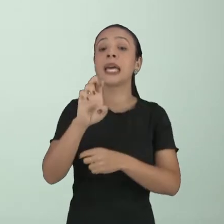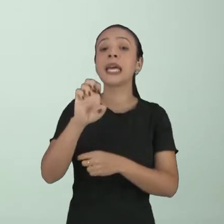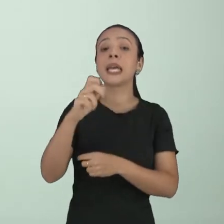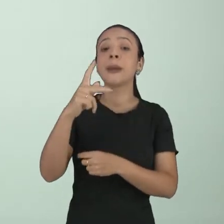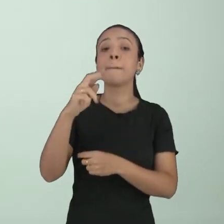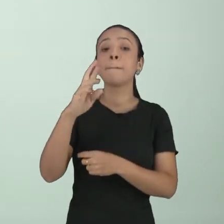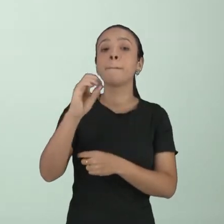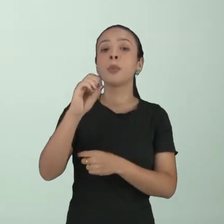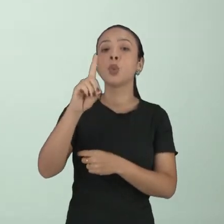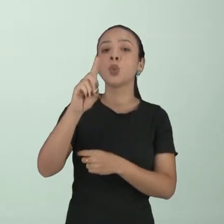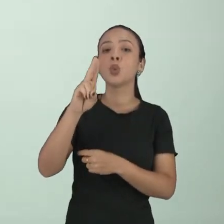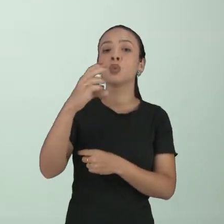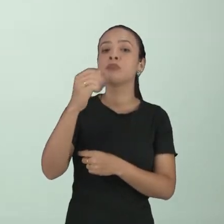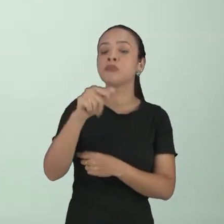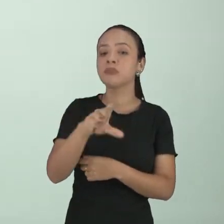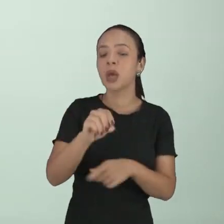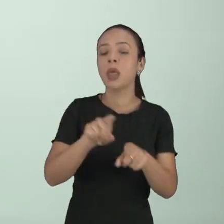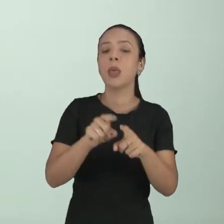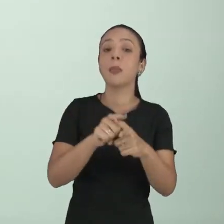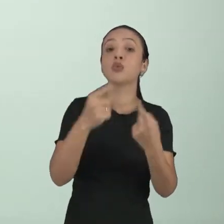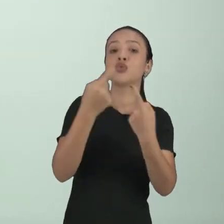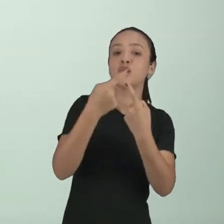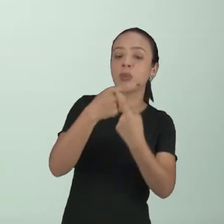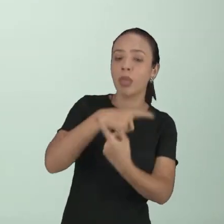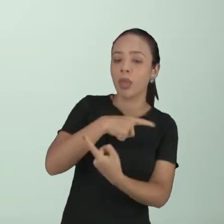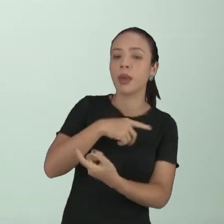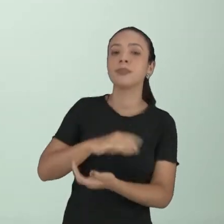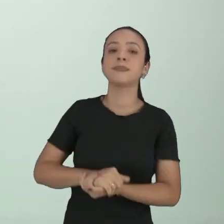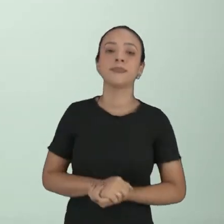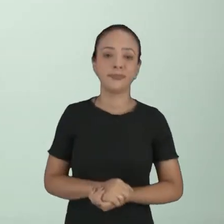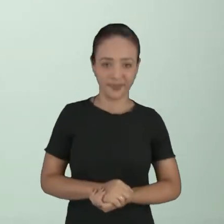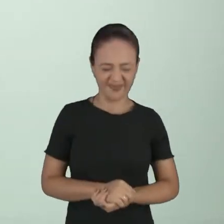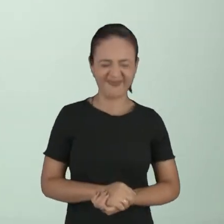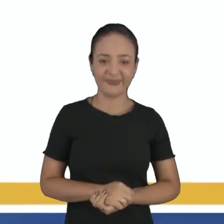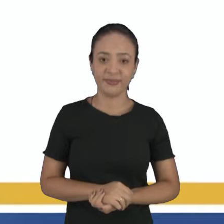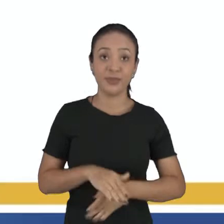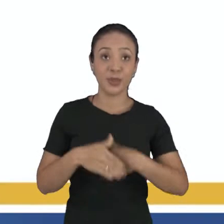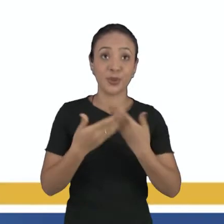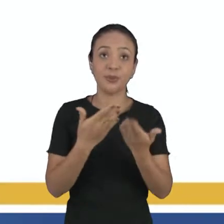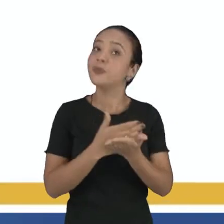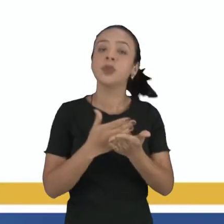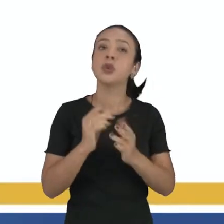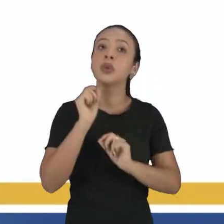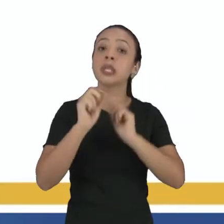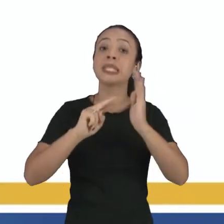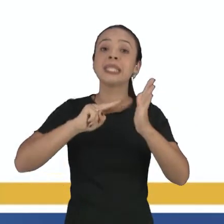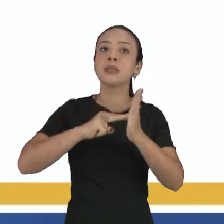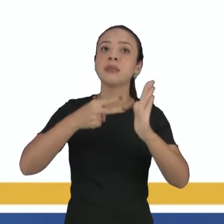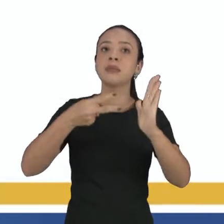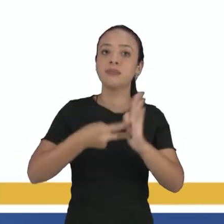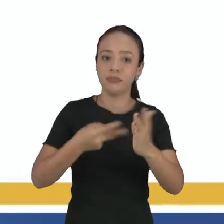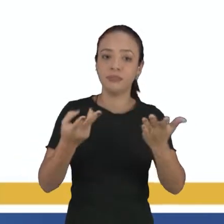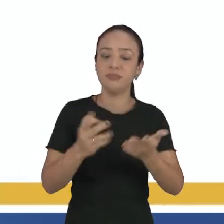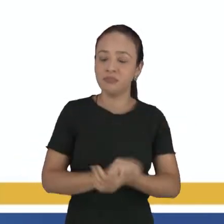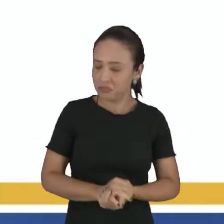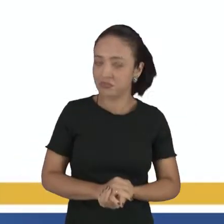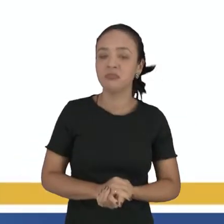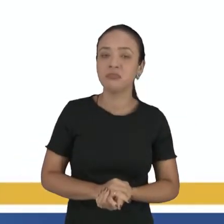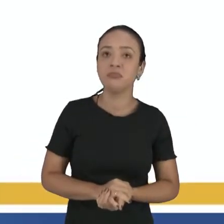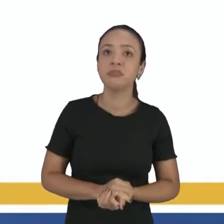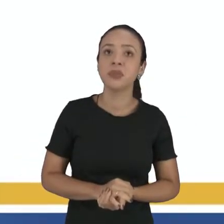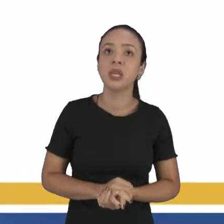que é reprodução e quais são os tipos de reprodução, tá bom? Começando com o conceito básico do que é reprodução, tá,